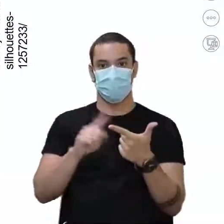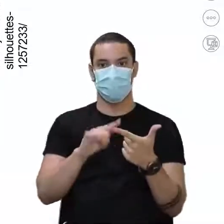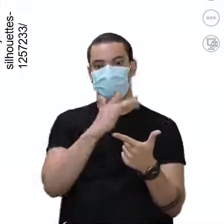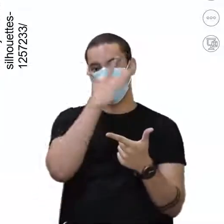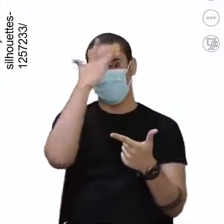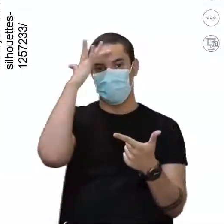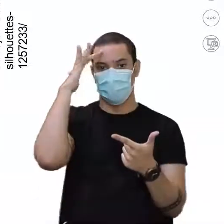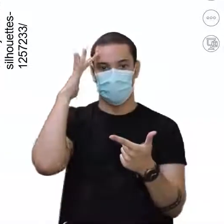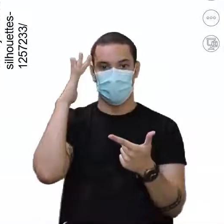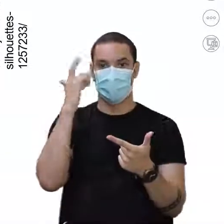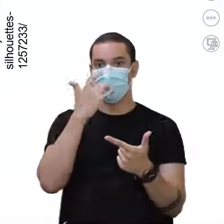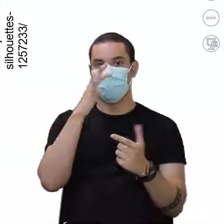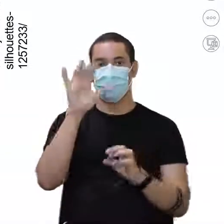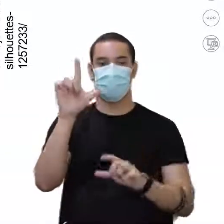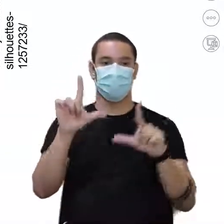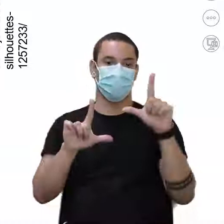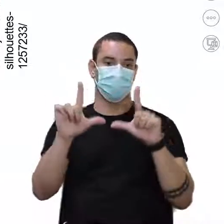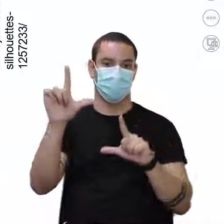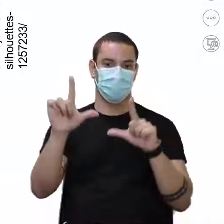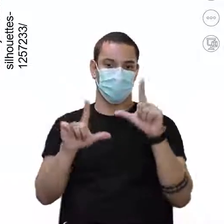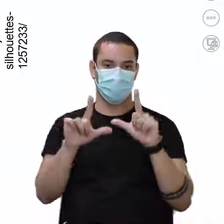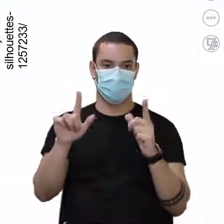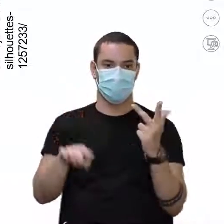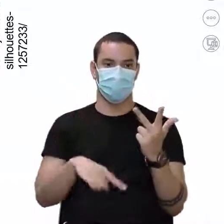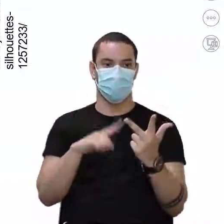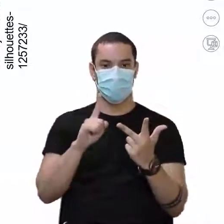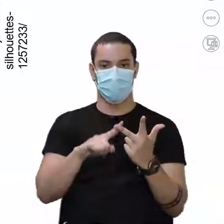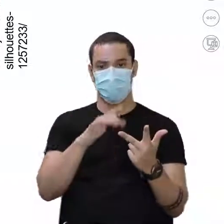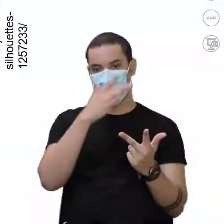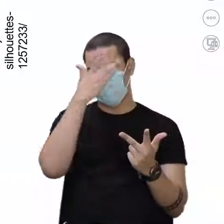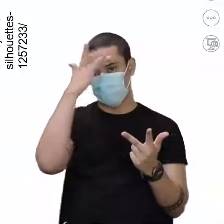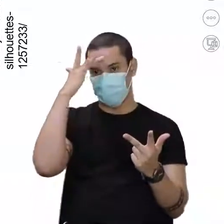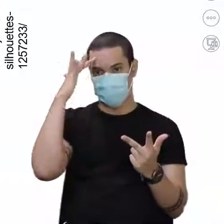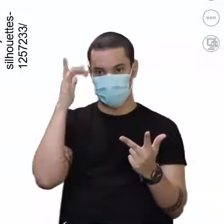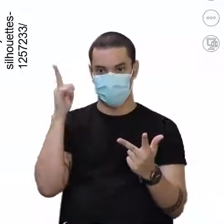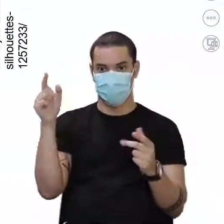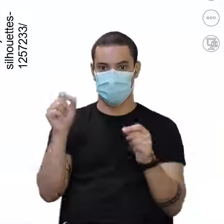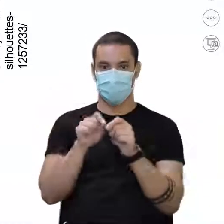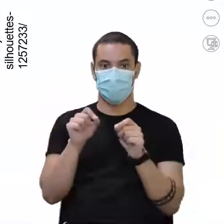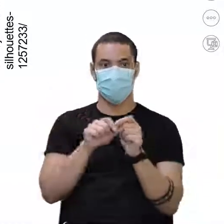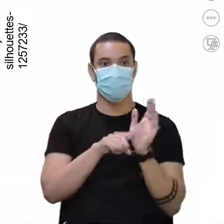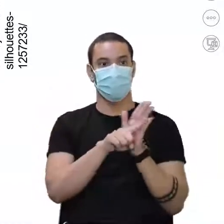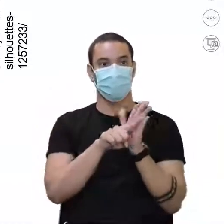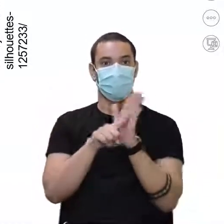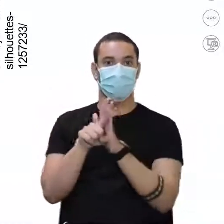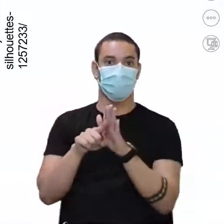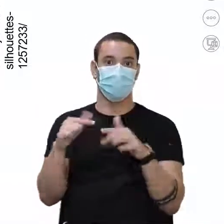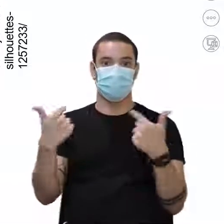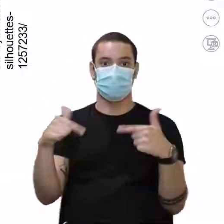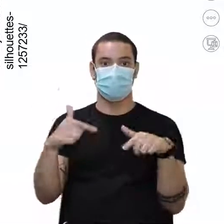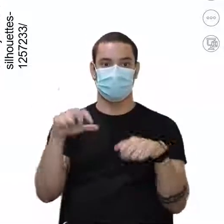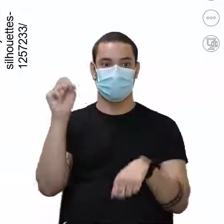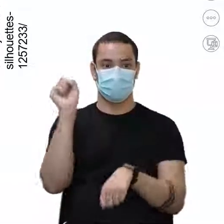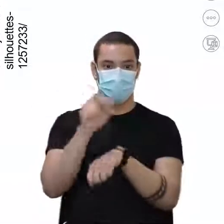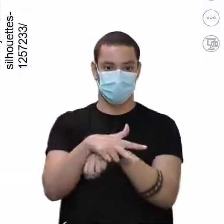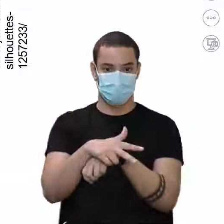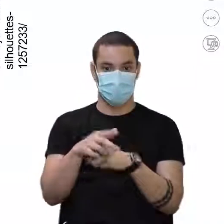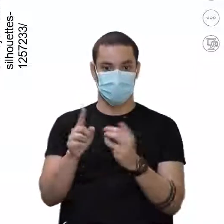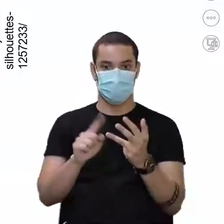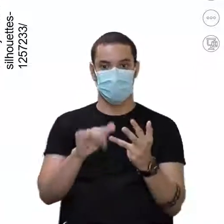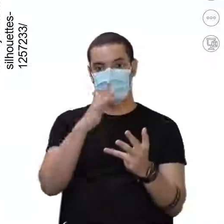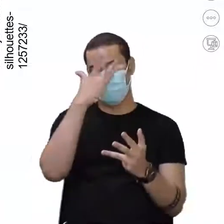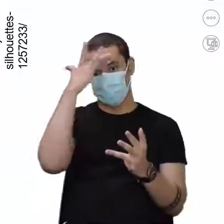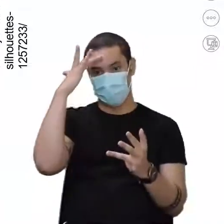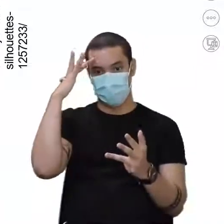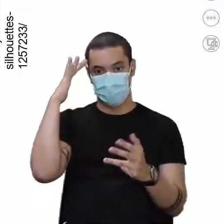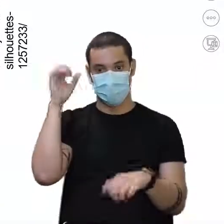watching TV. Temos a pessoa looking for a job, né, procurando emprego. Temos uma pessoa parada aqui,